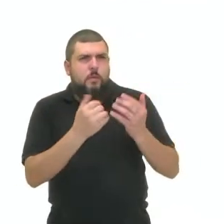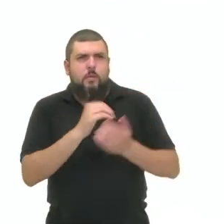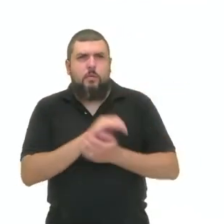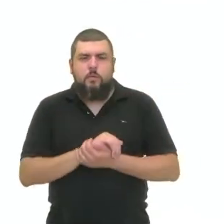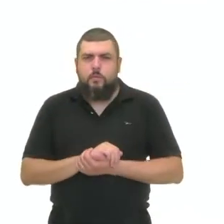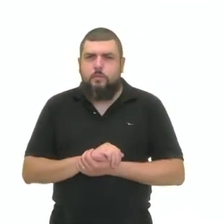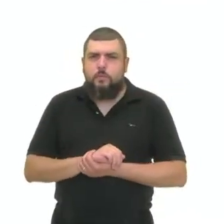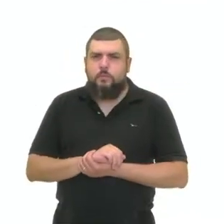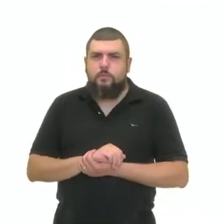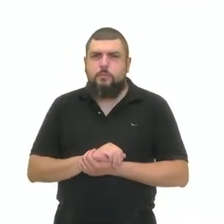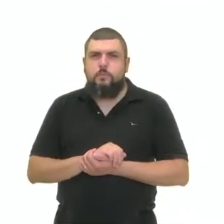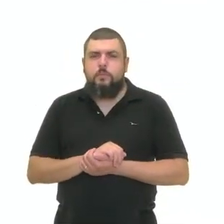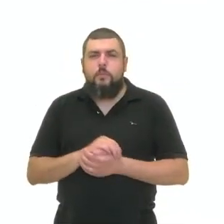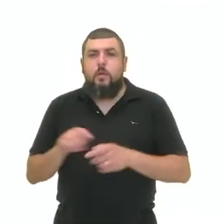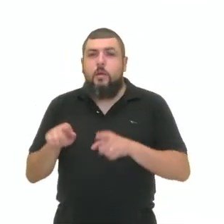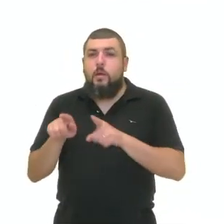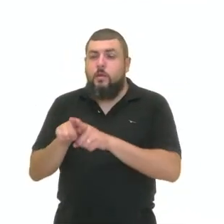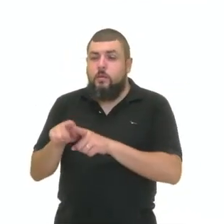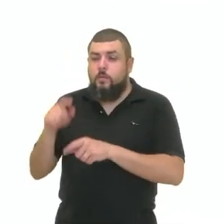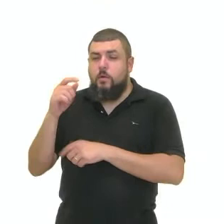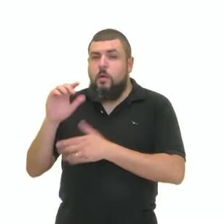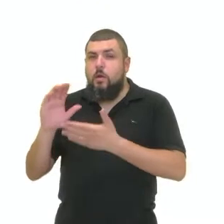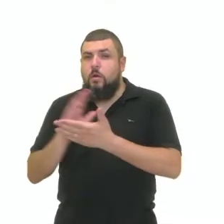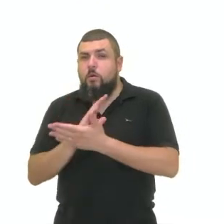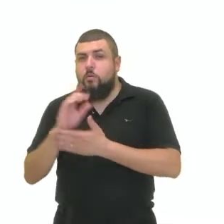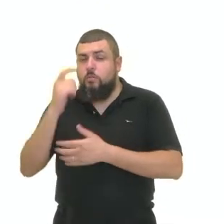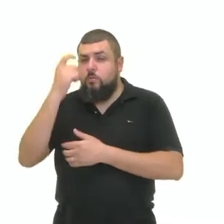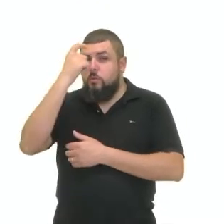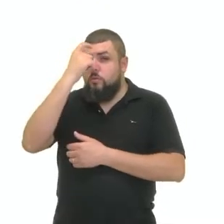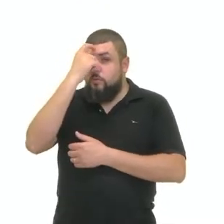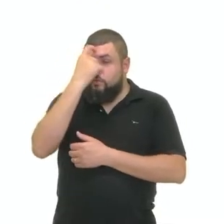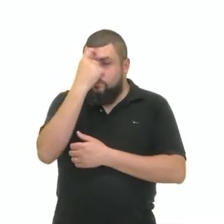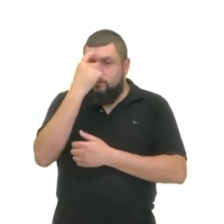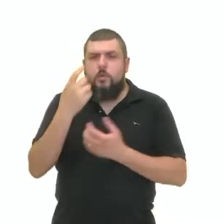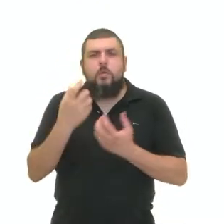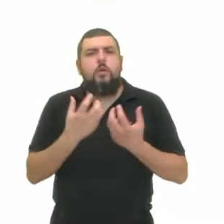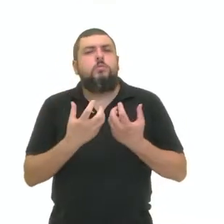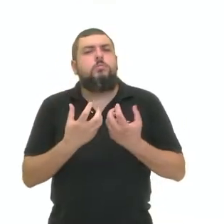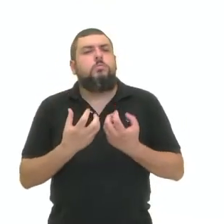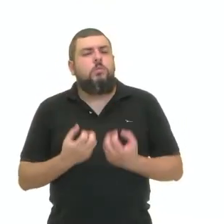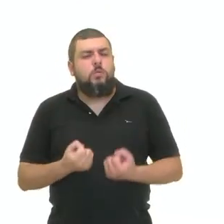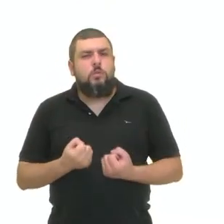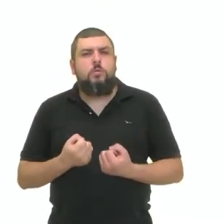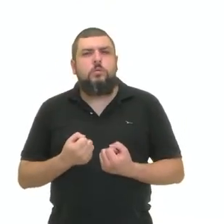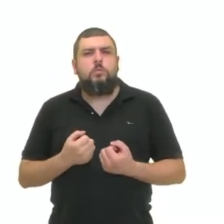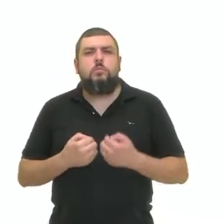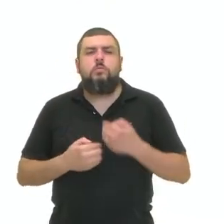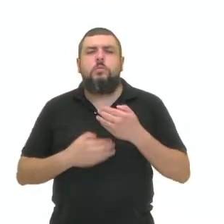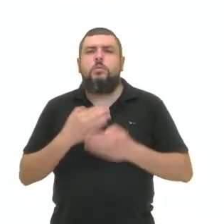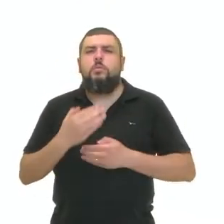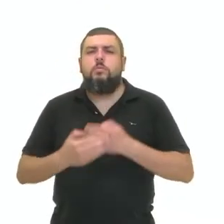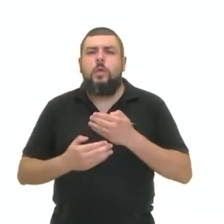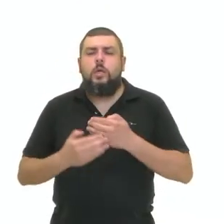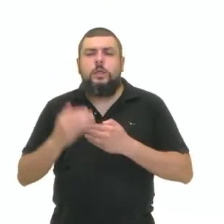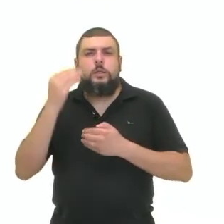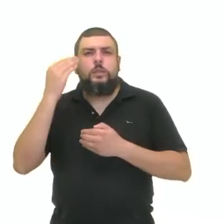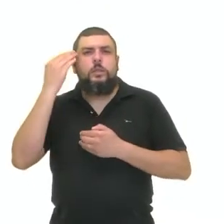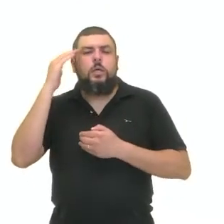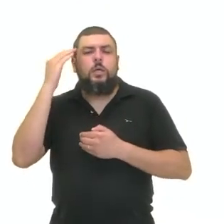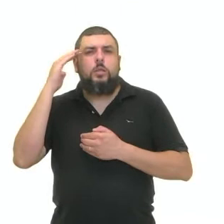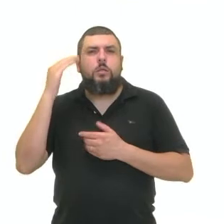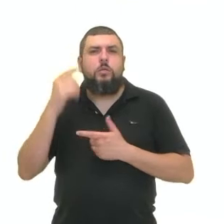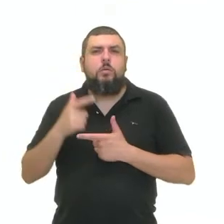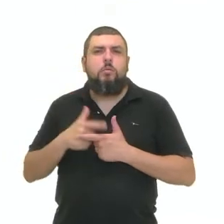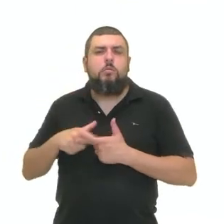por outro lado os hinduístas aceitaram isso e logo depois eles estenderam o problema que era o processo de